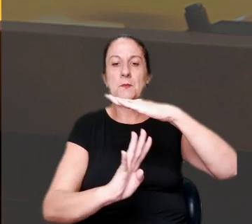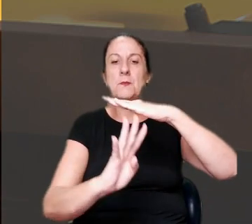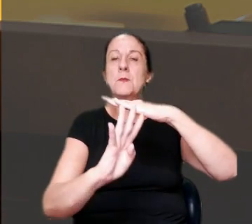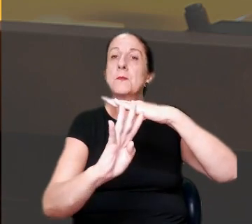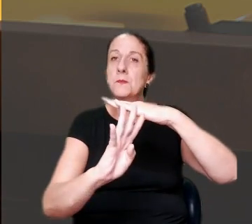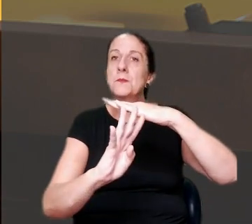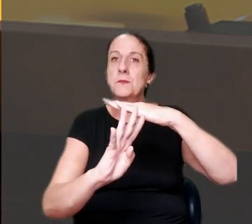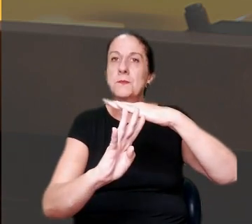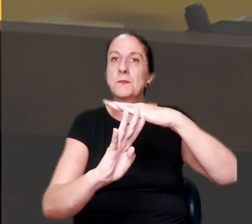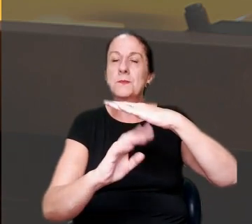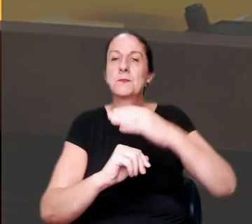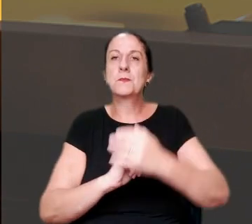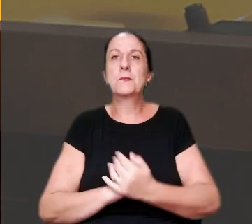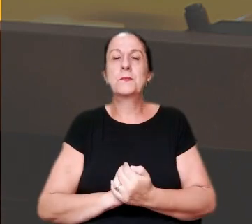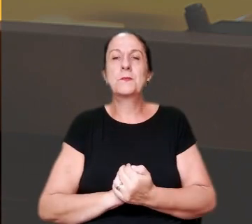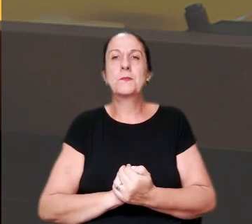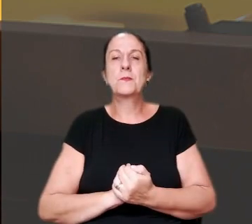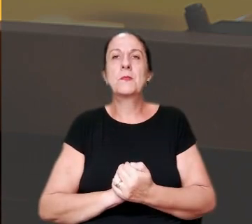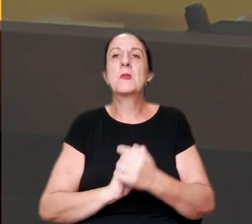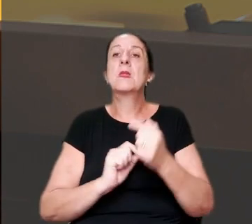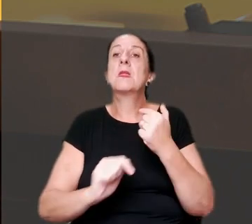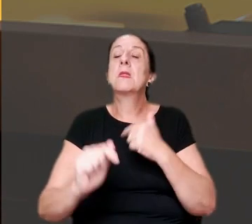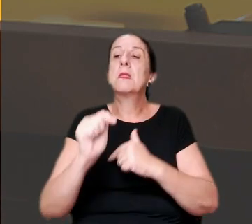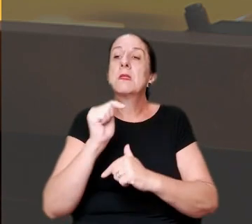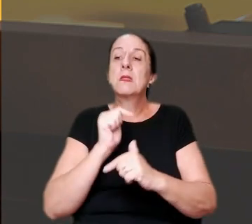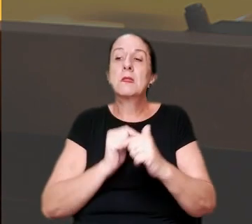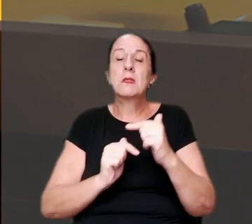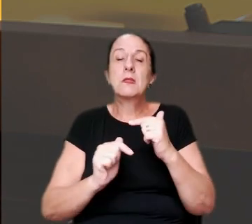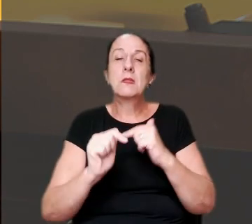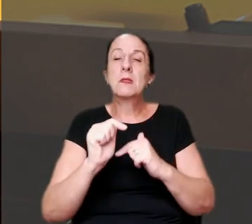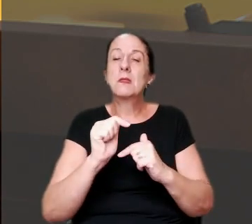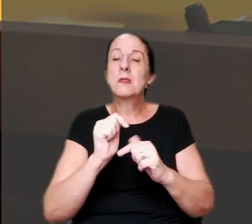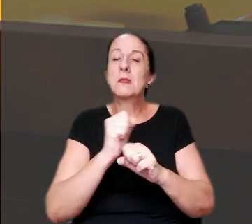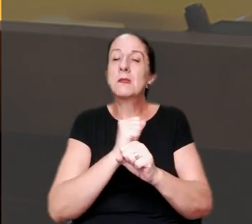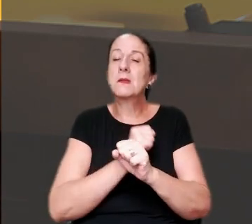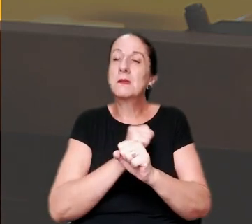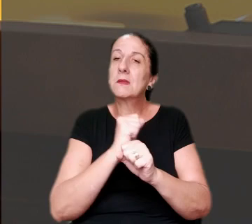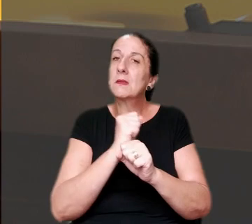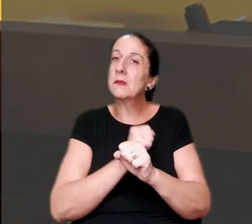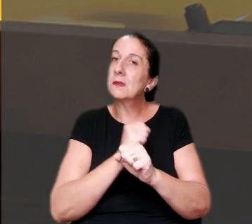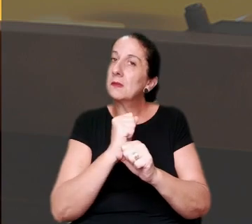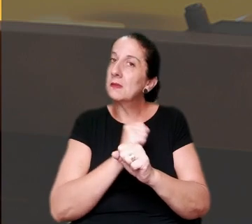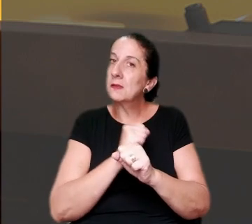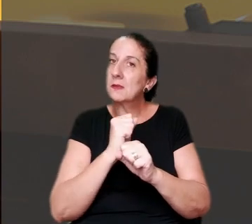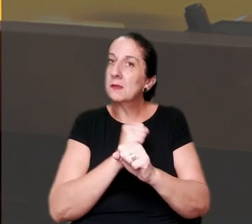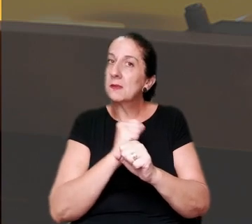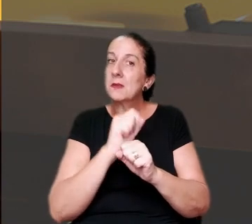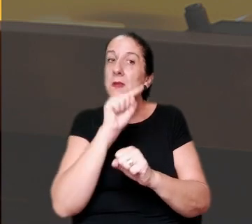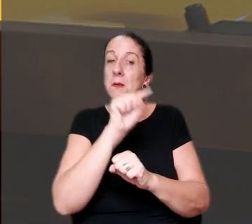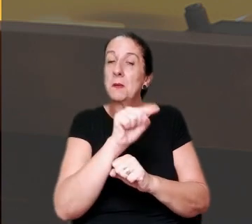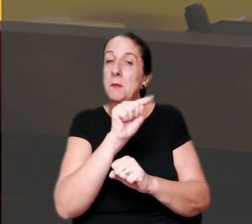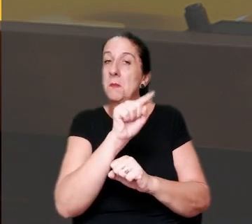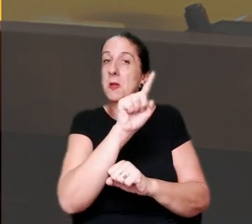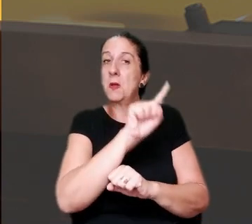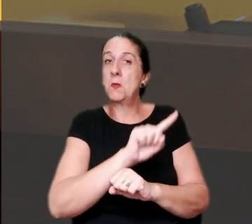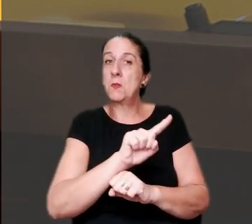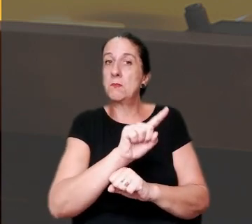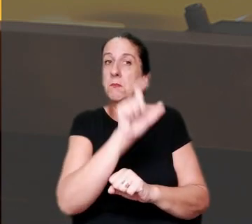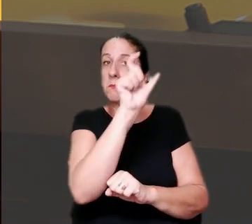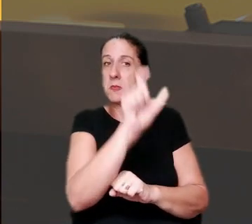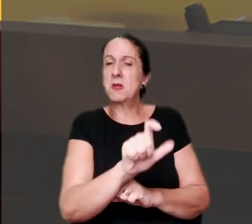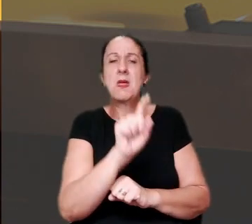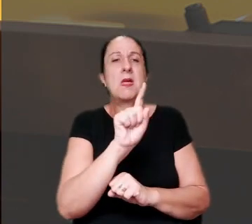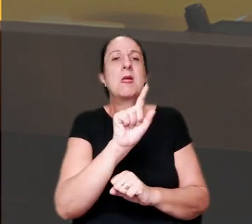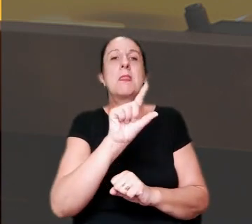envolvia um imigrante. e que trabalhou durante anos para